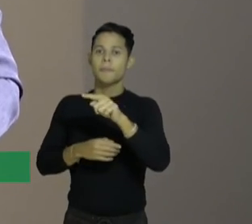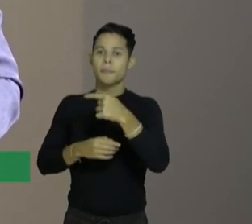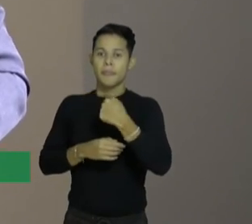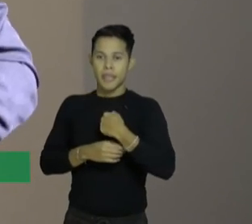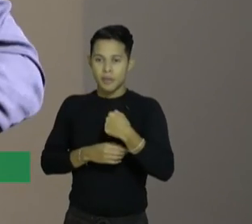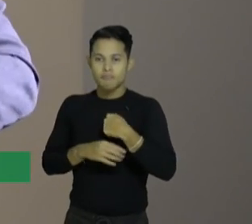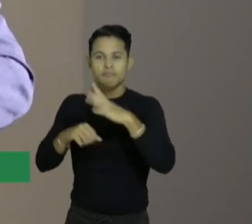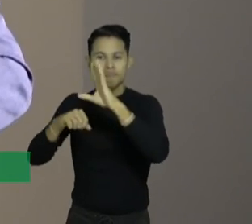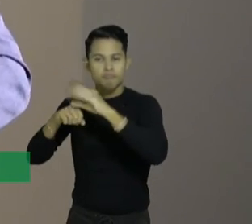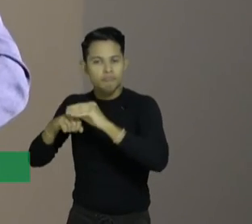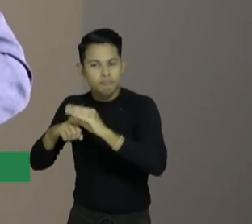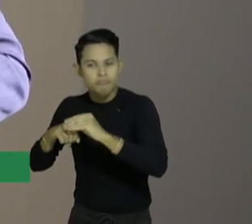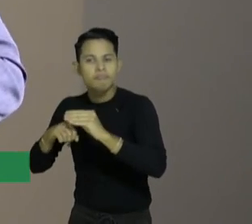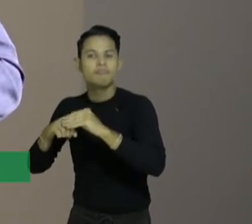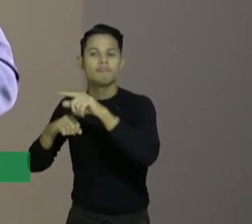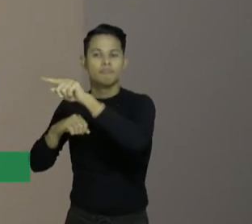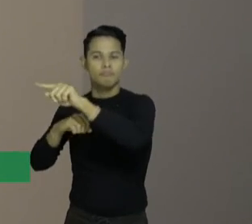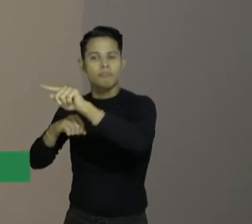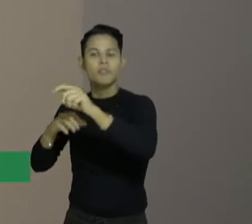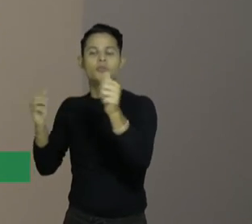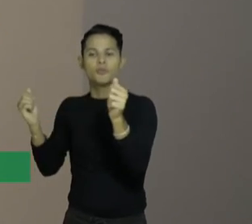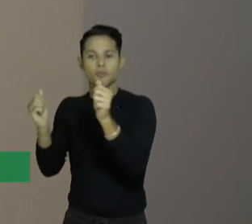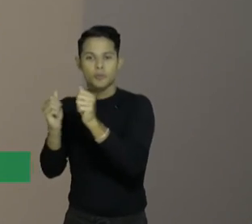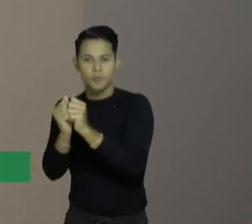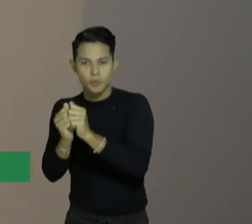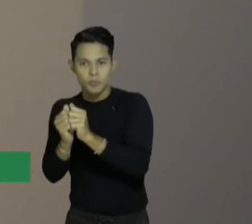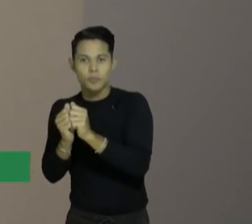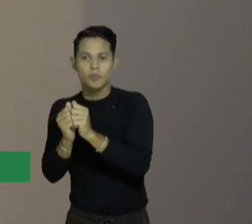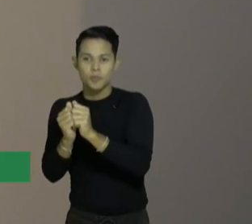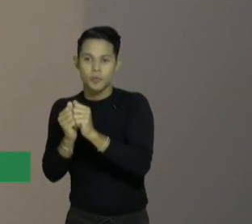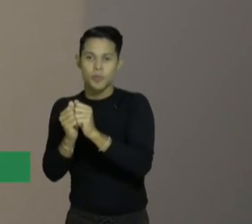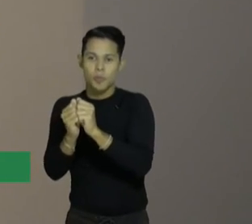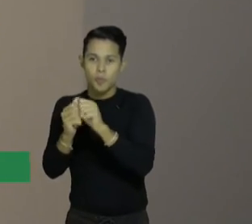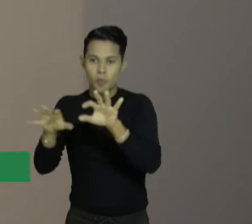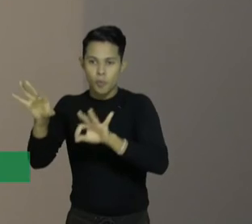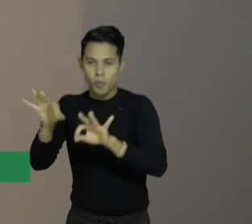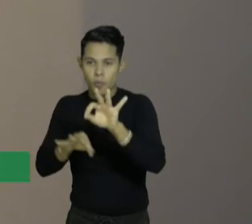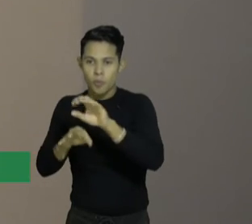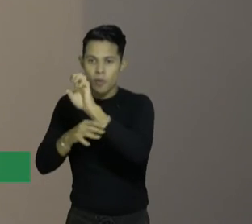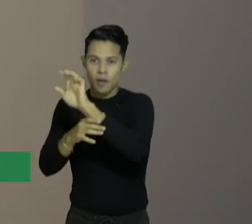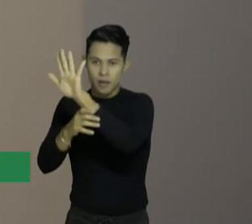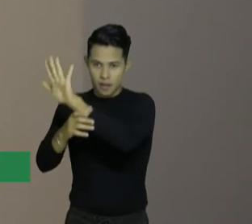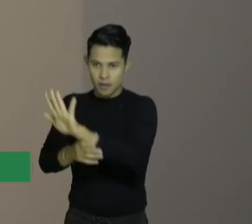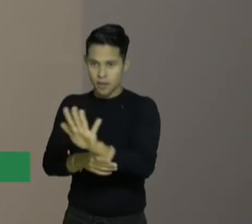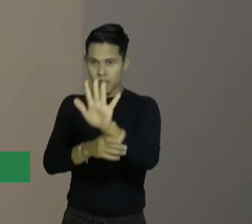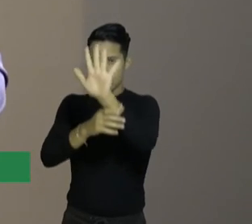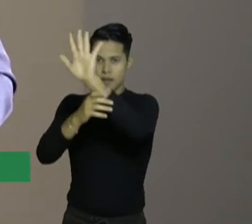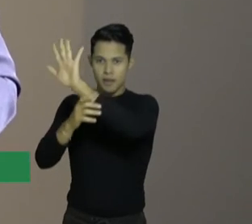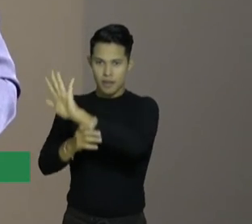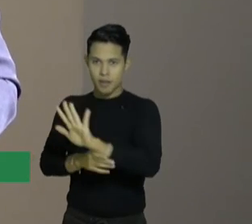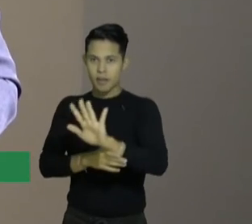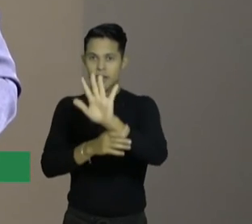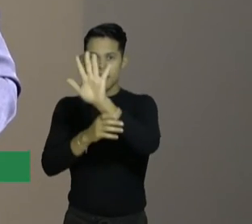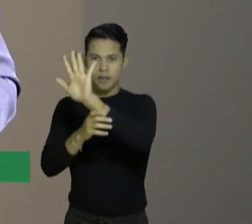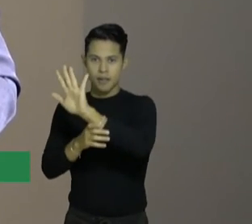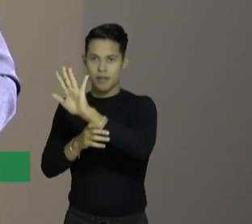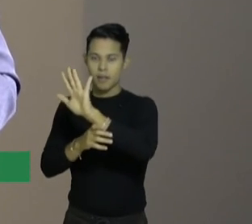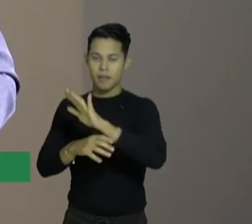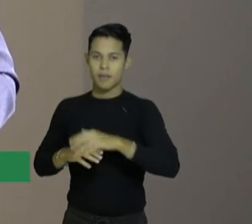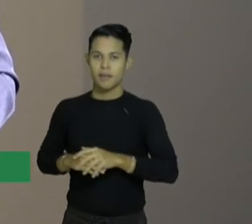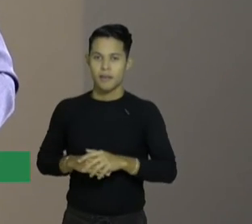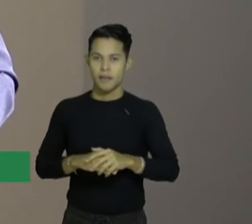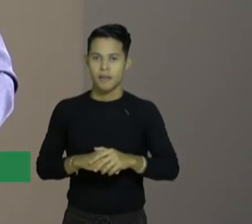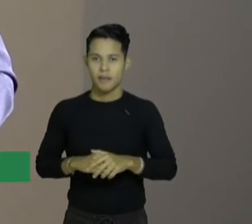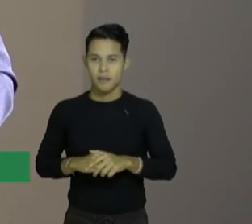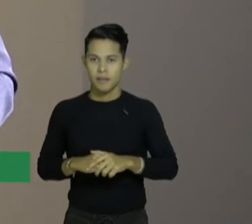interessantes Professor niri junto da da comissão europeia e e serviram logicamente Portugal em